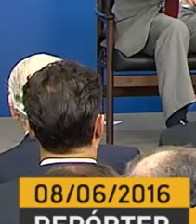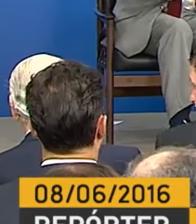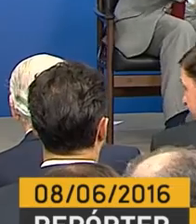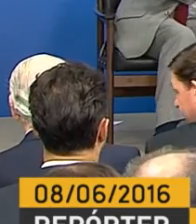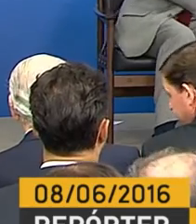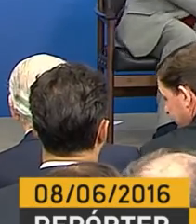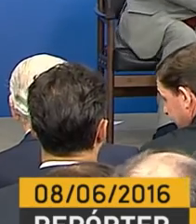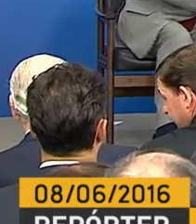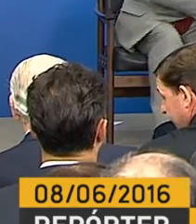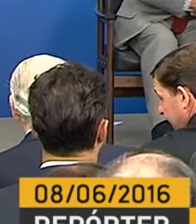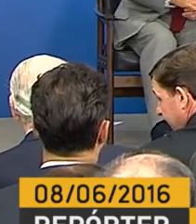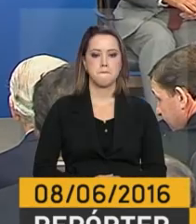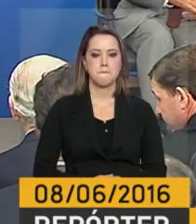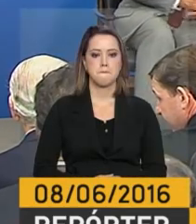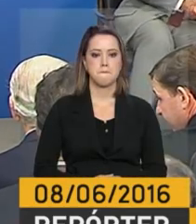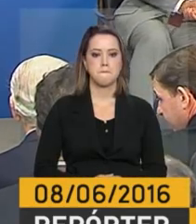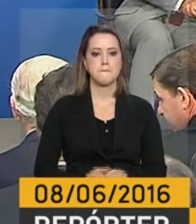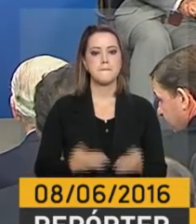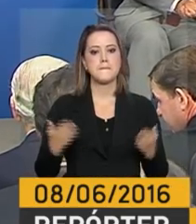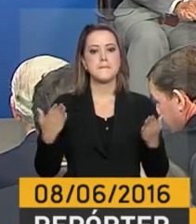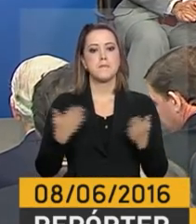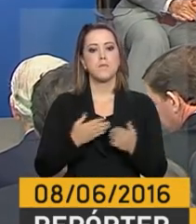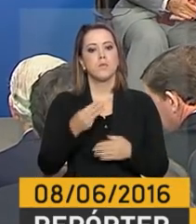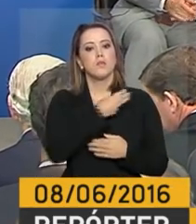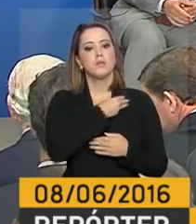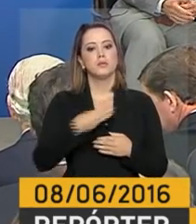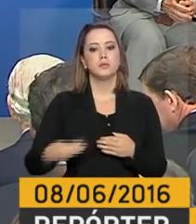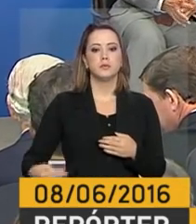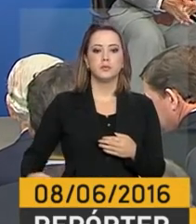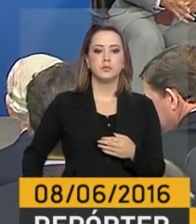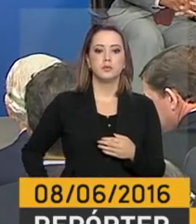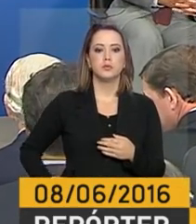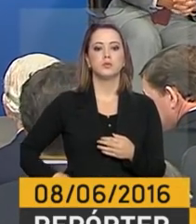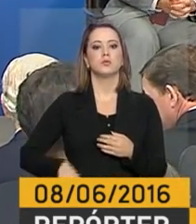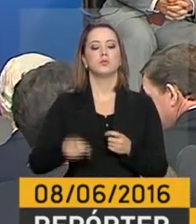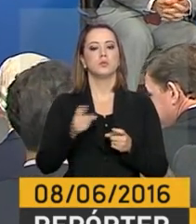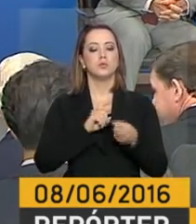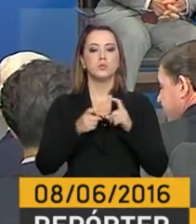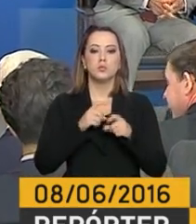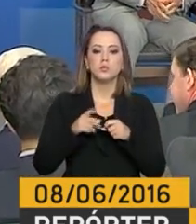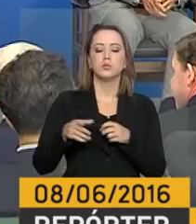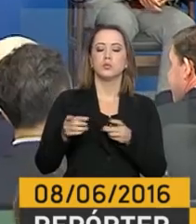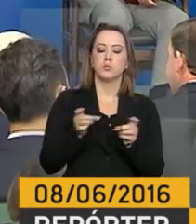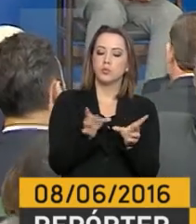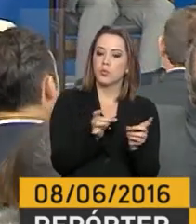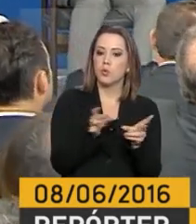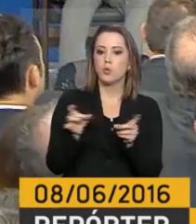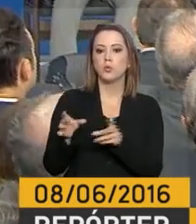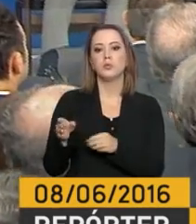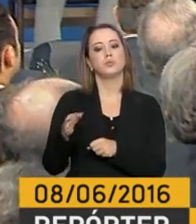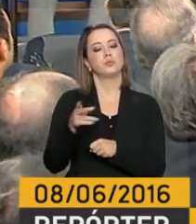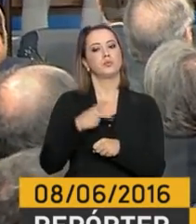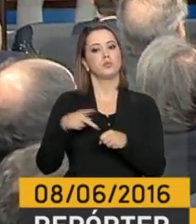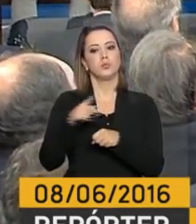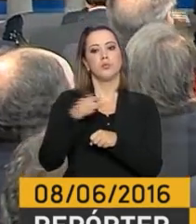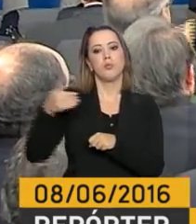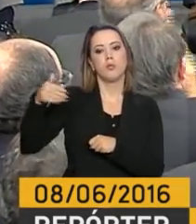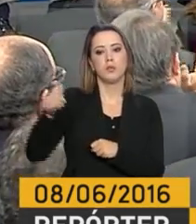você passamos a palavra agora ao ministro da indústria comércio exterior e serviços Marcos Pereira